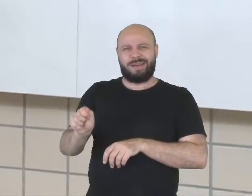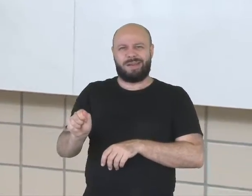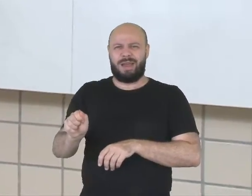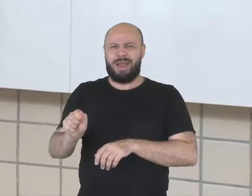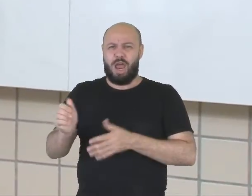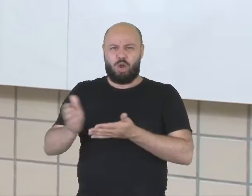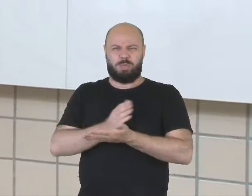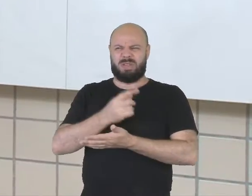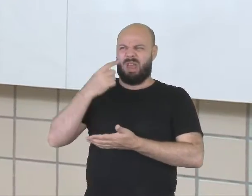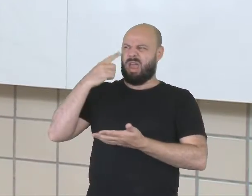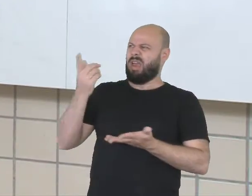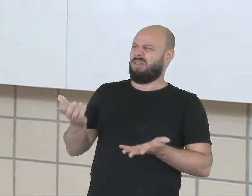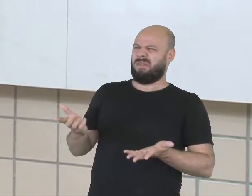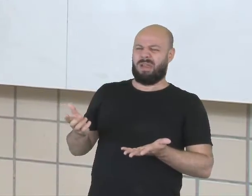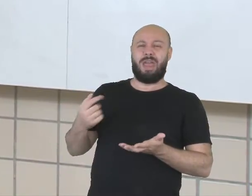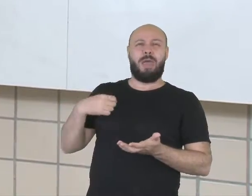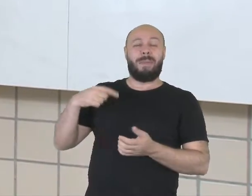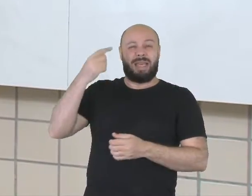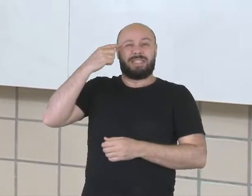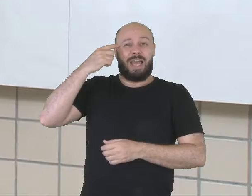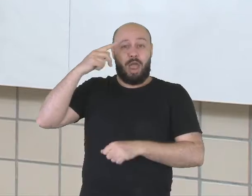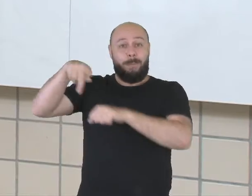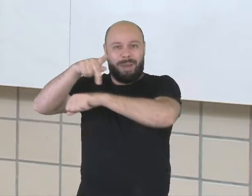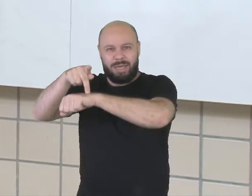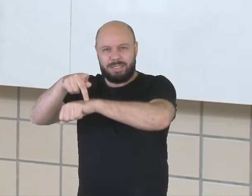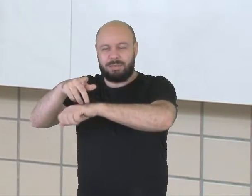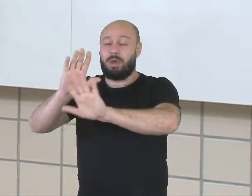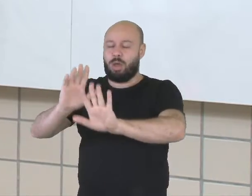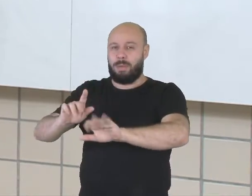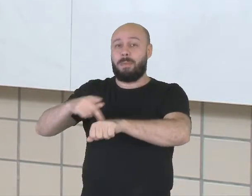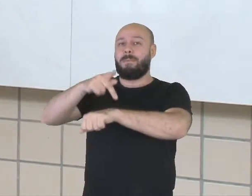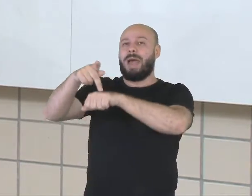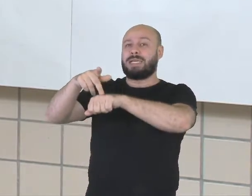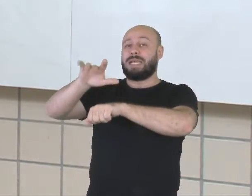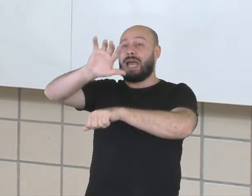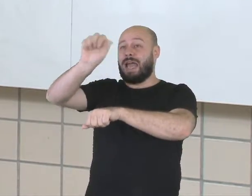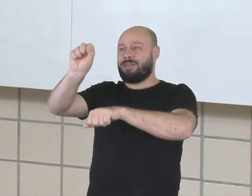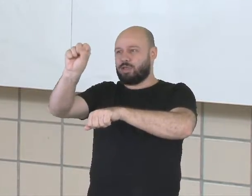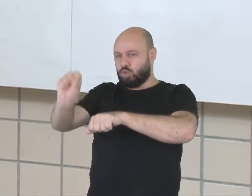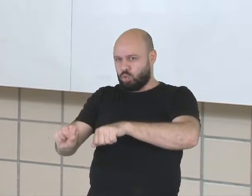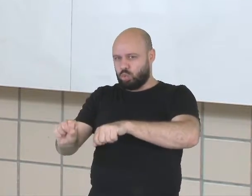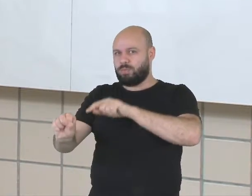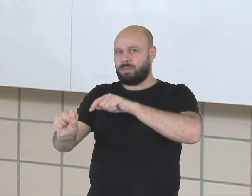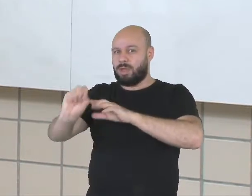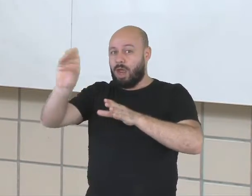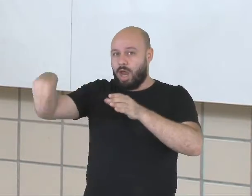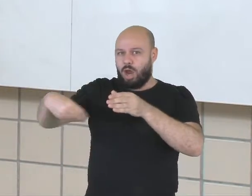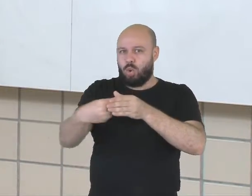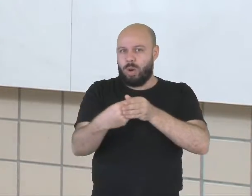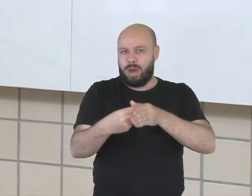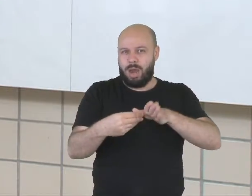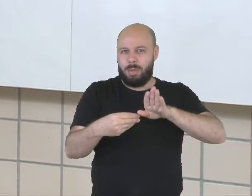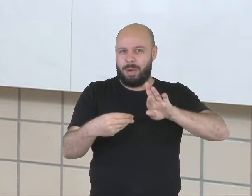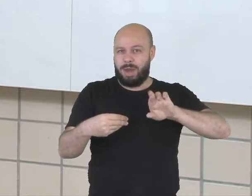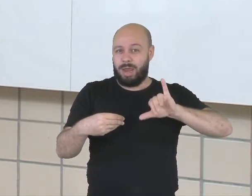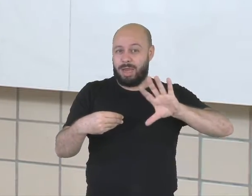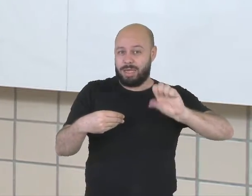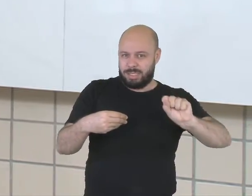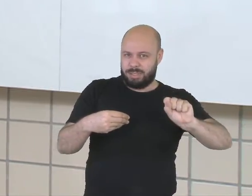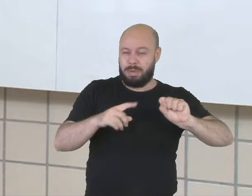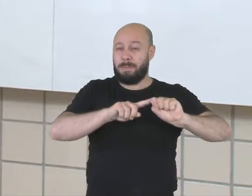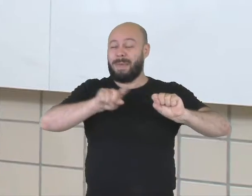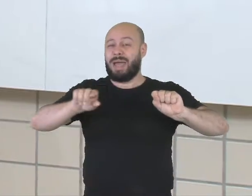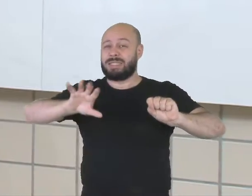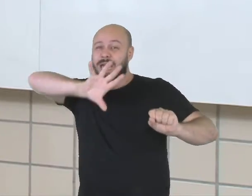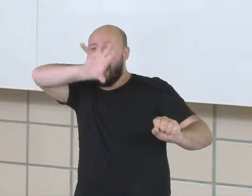escola acha que a África é um país. Sim, existe a África do Sul, que está aqui no BRICS. Mas a África é